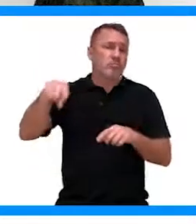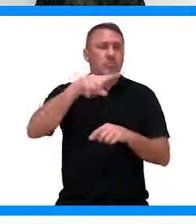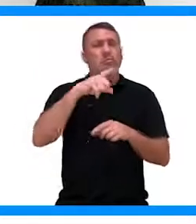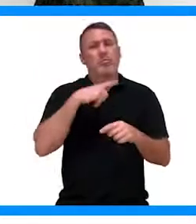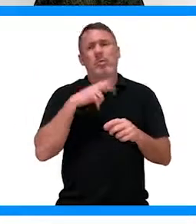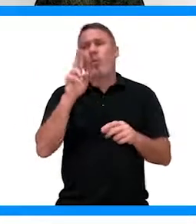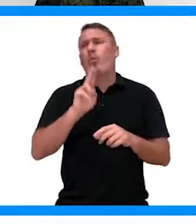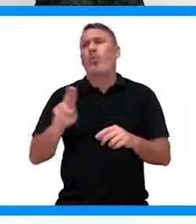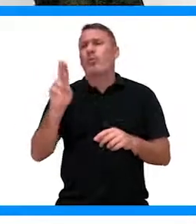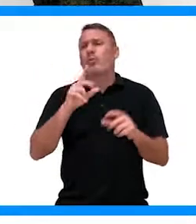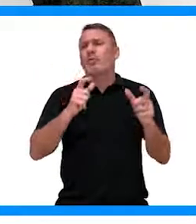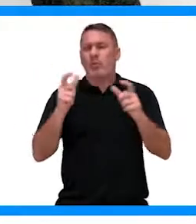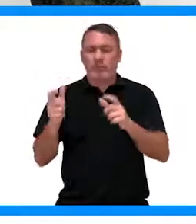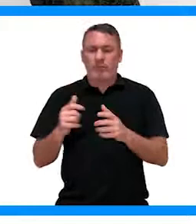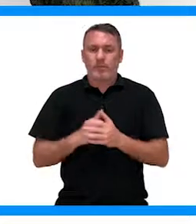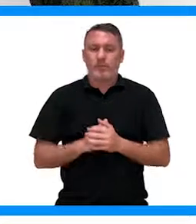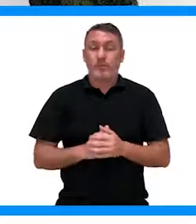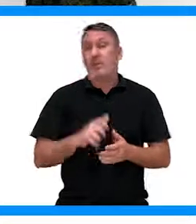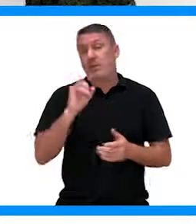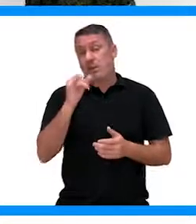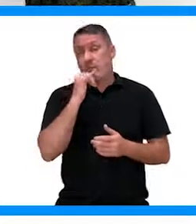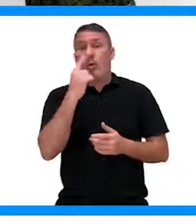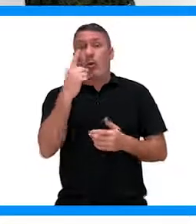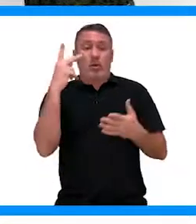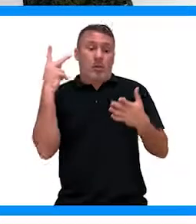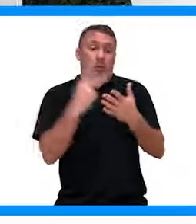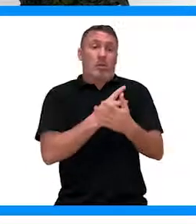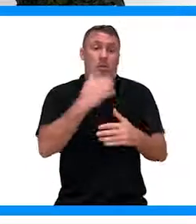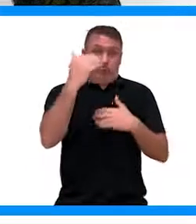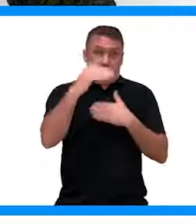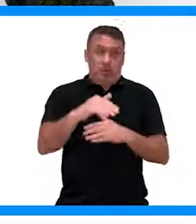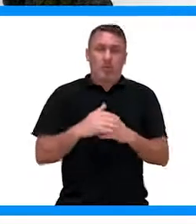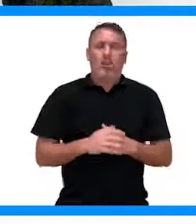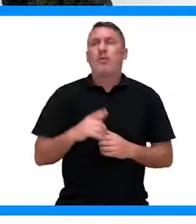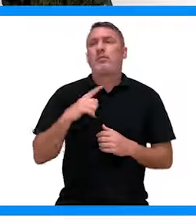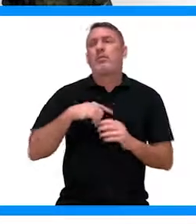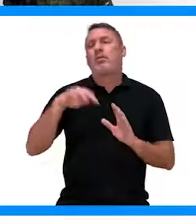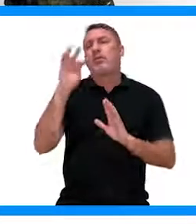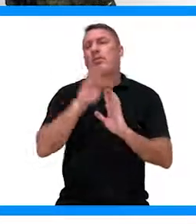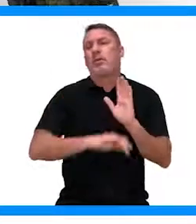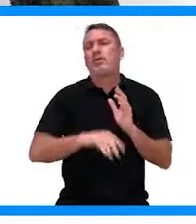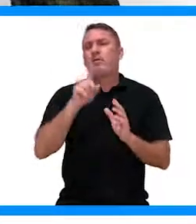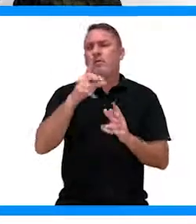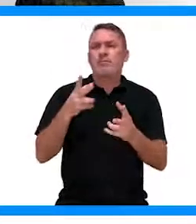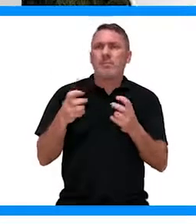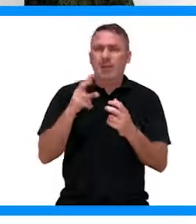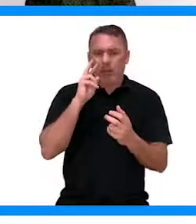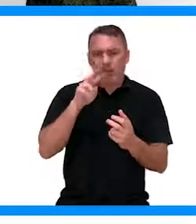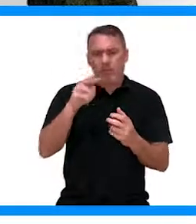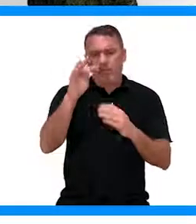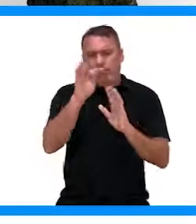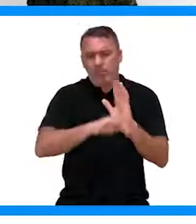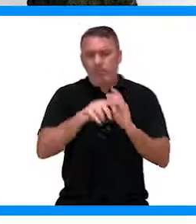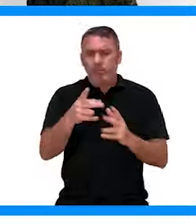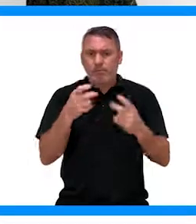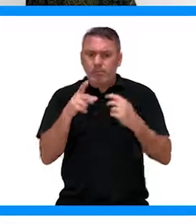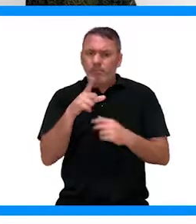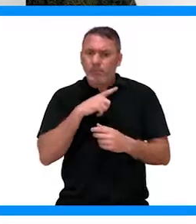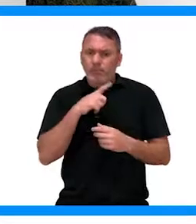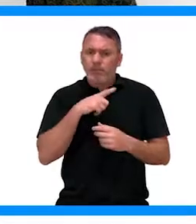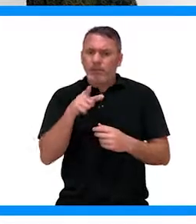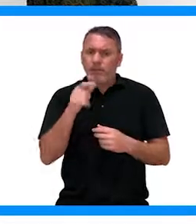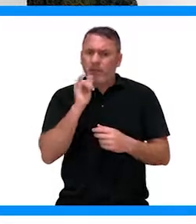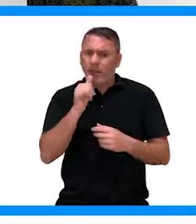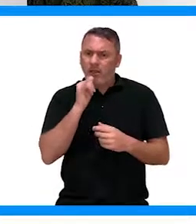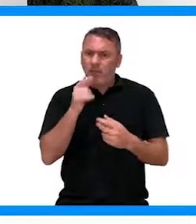e a gente pode observar isso em vários lugares. Então, se numa questão, na prova, cair um texto em que você percebe